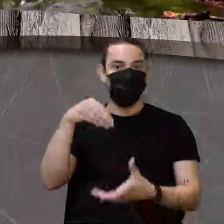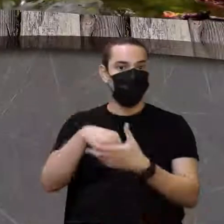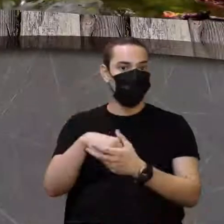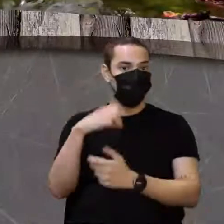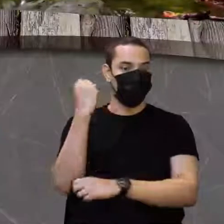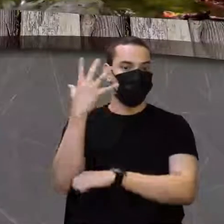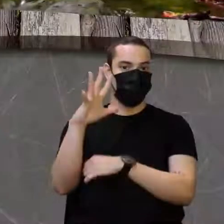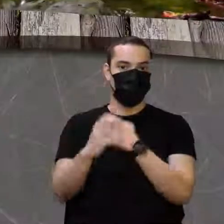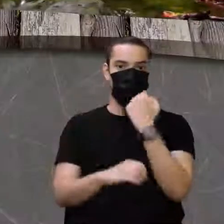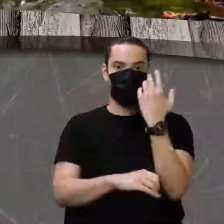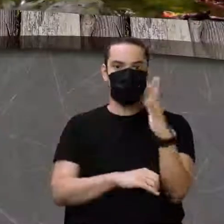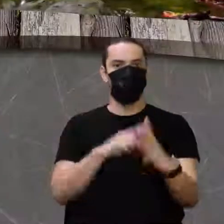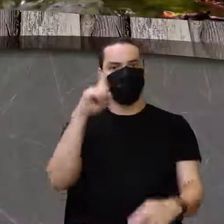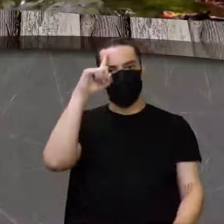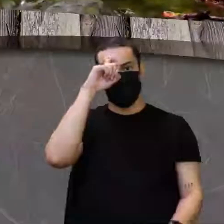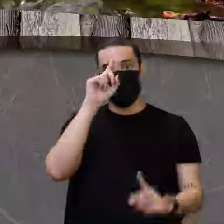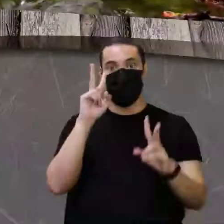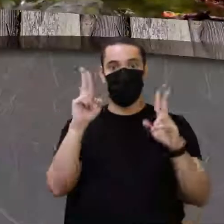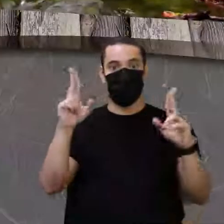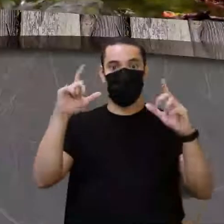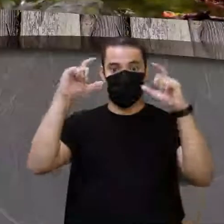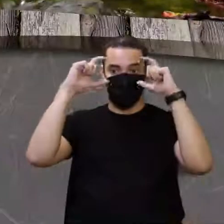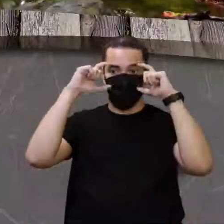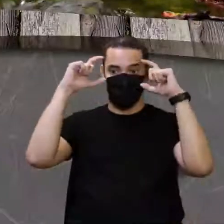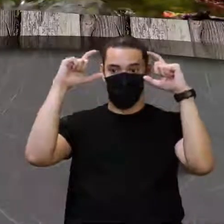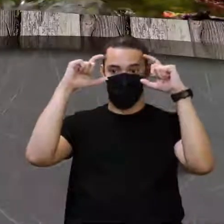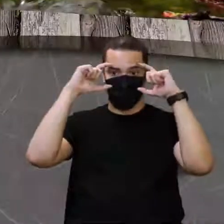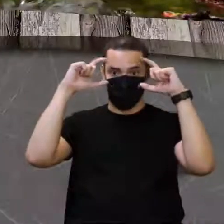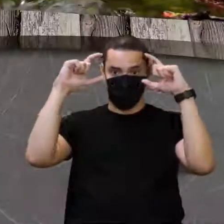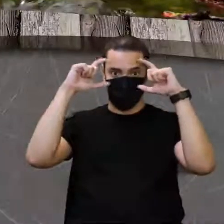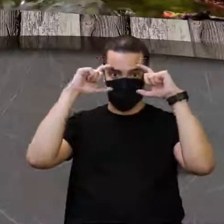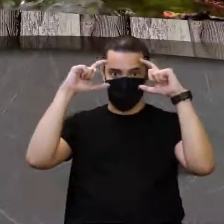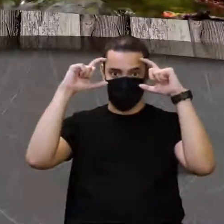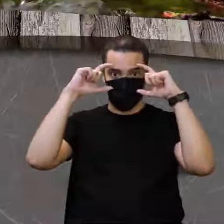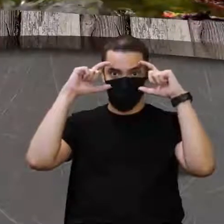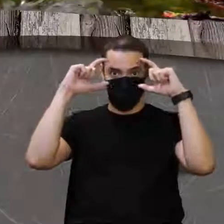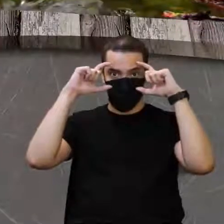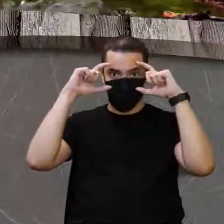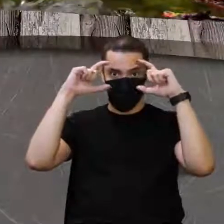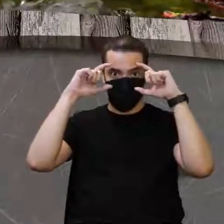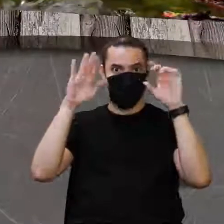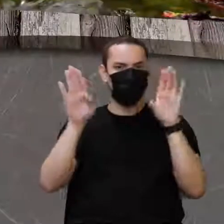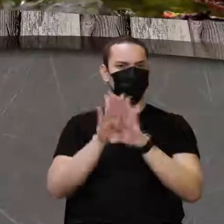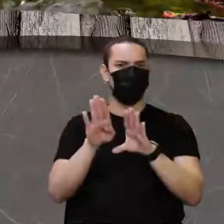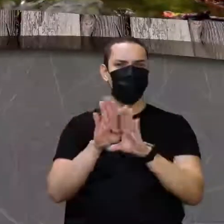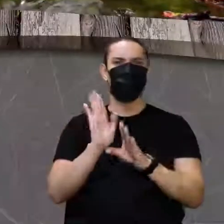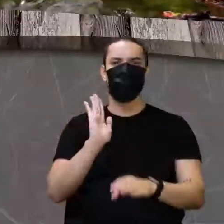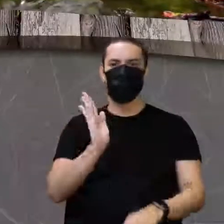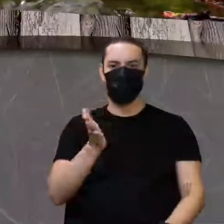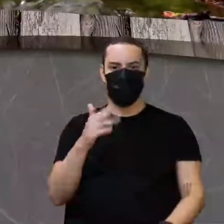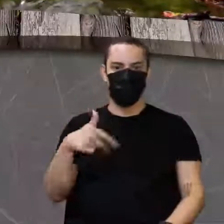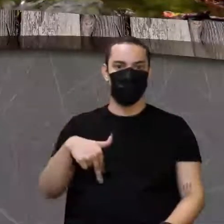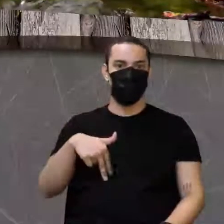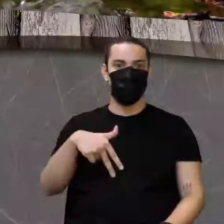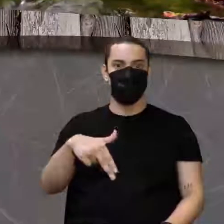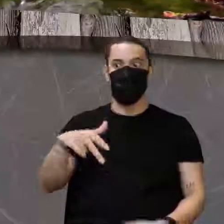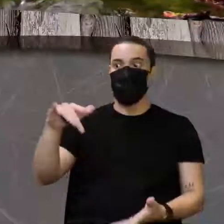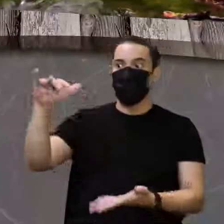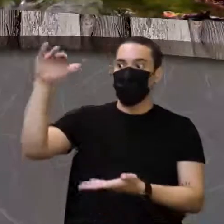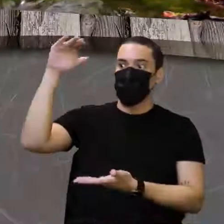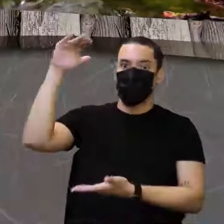mata, igual a coruja também se camufla muito bem. Já passei por uma muito